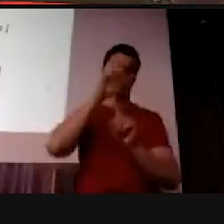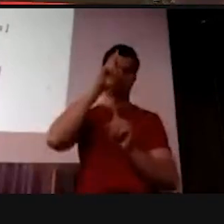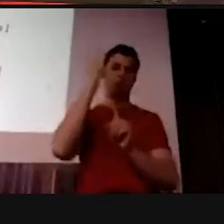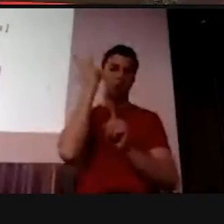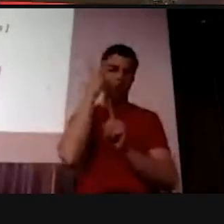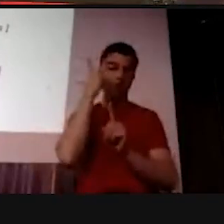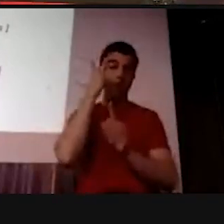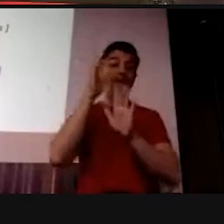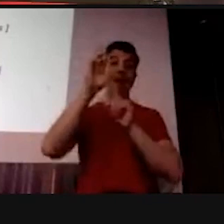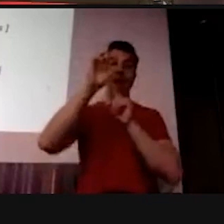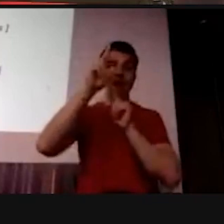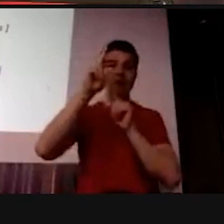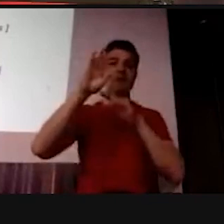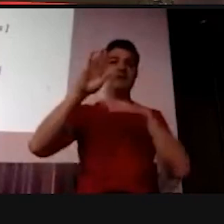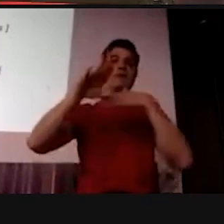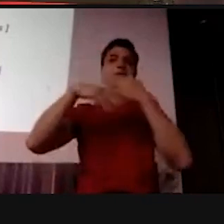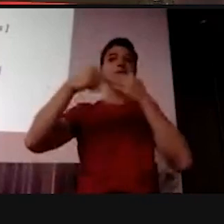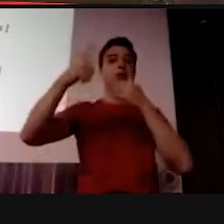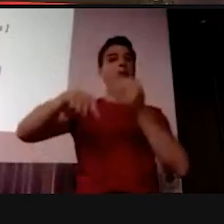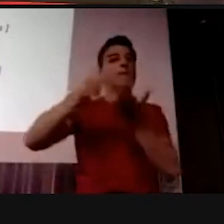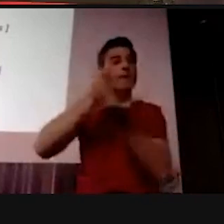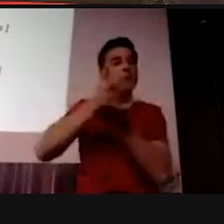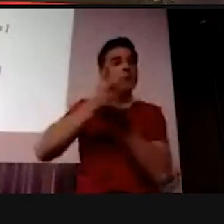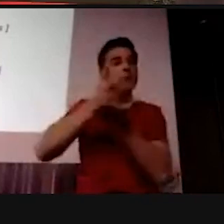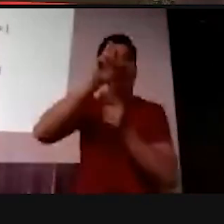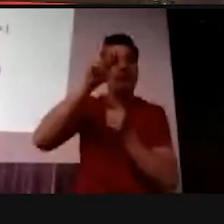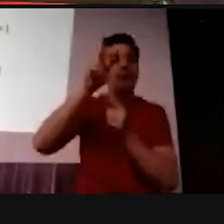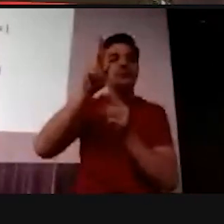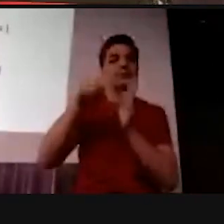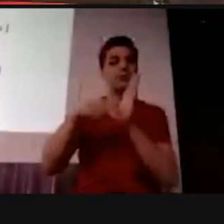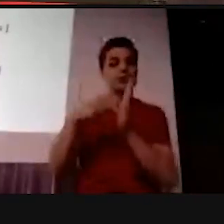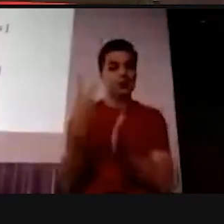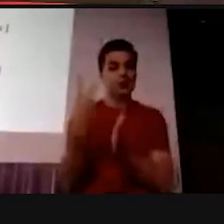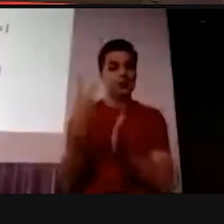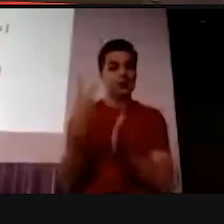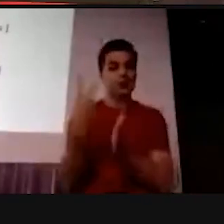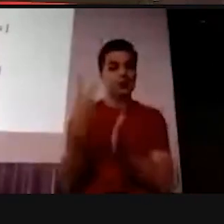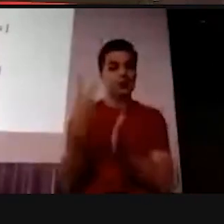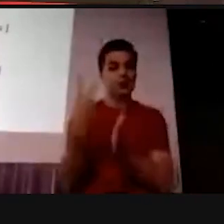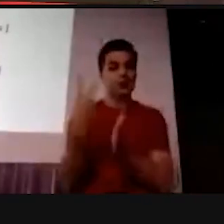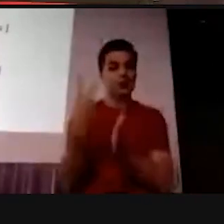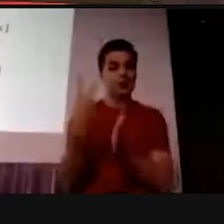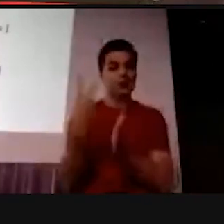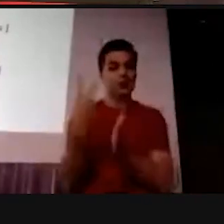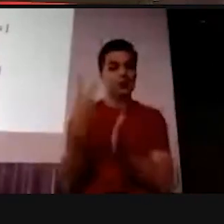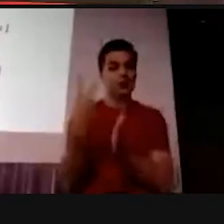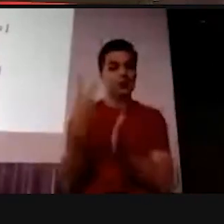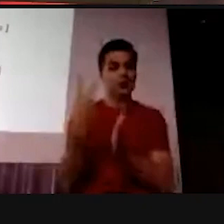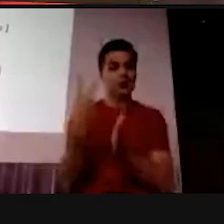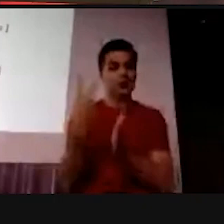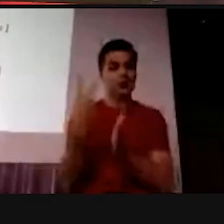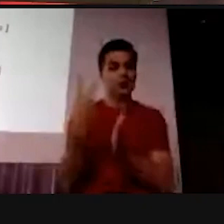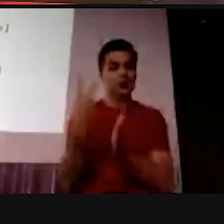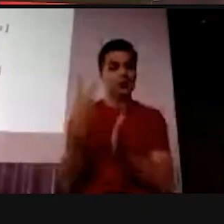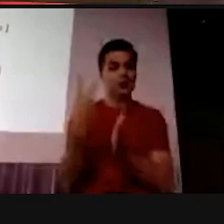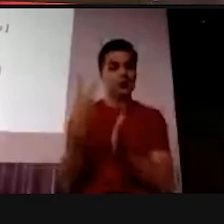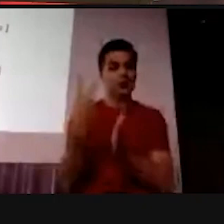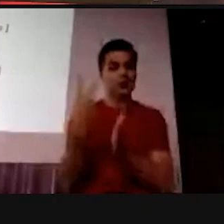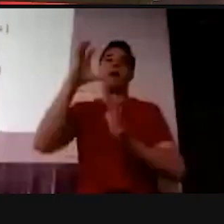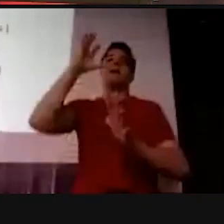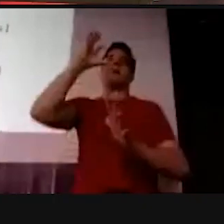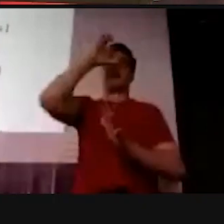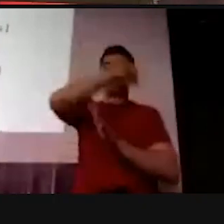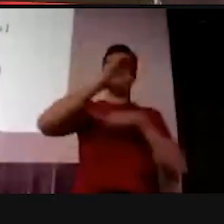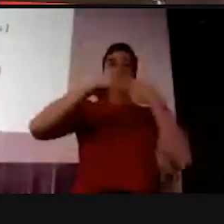falava, eu gosto de dar espaço para cometer erros novos, que significa que eu estou aprendendo. Né? Então,